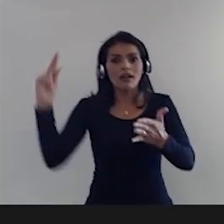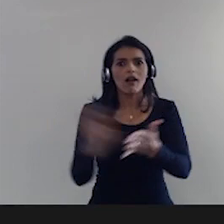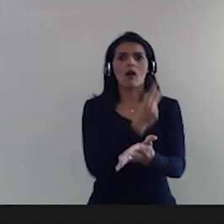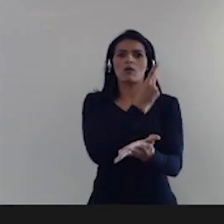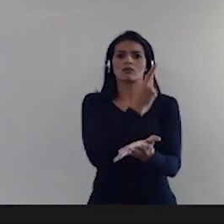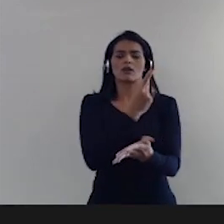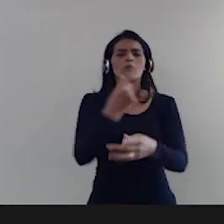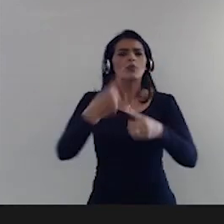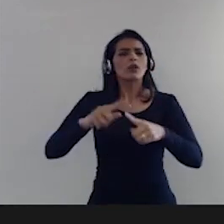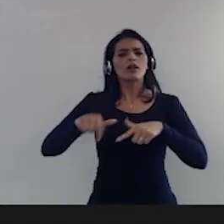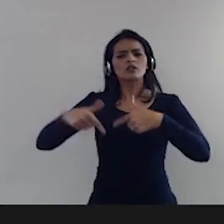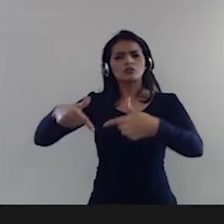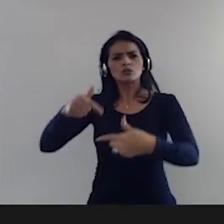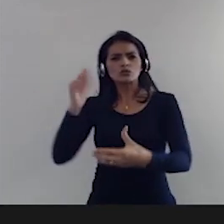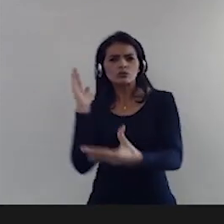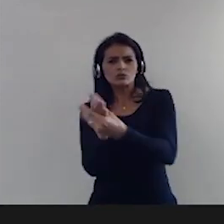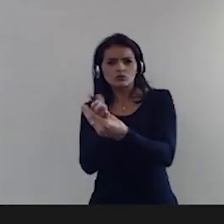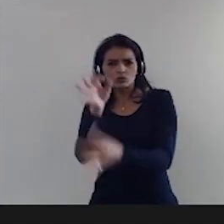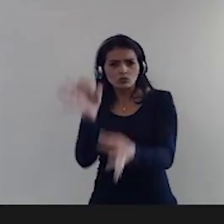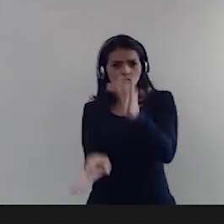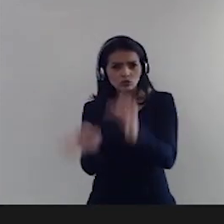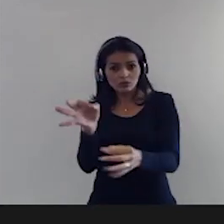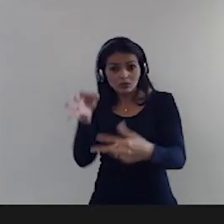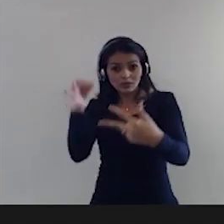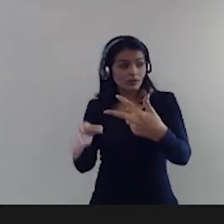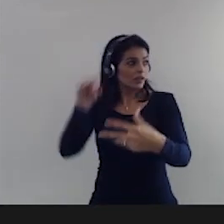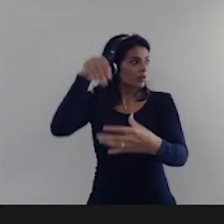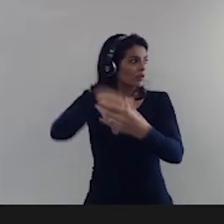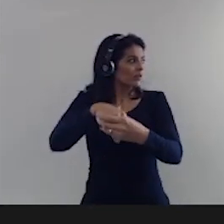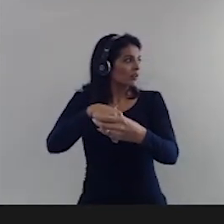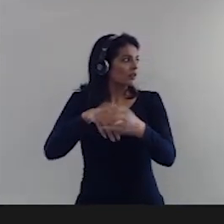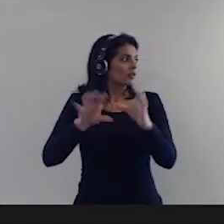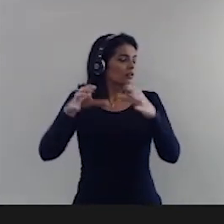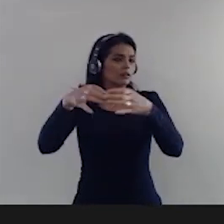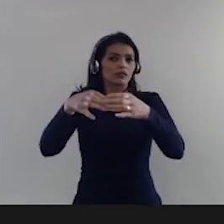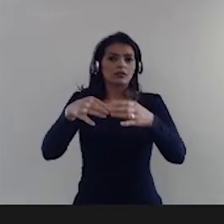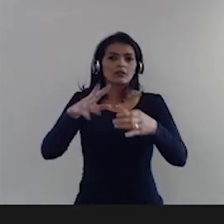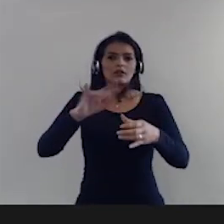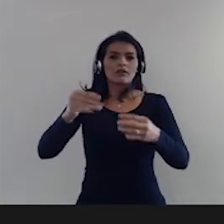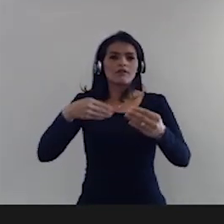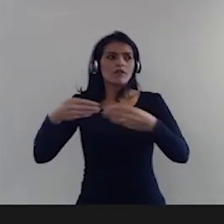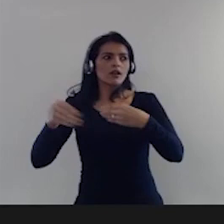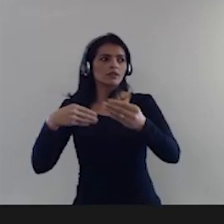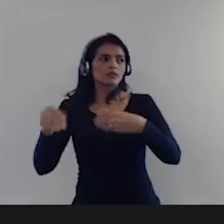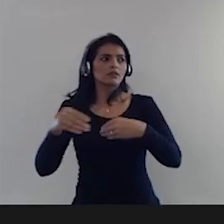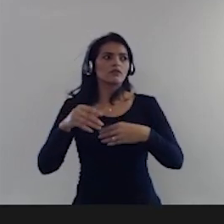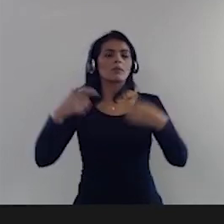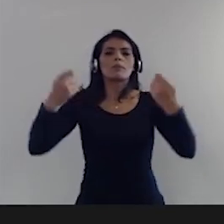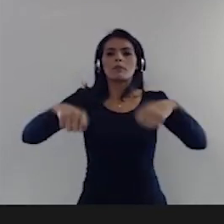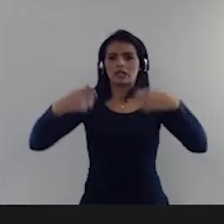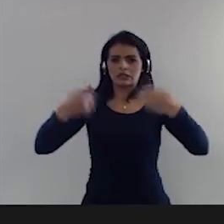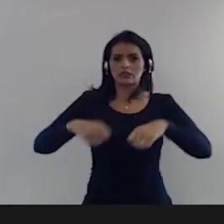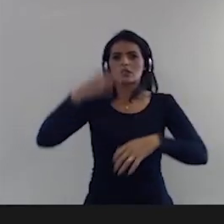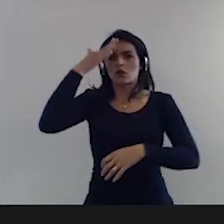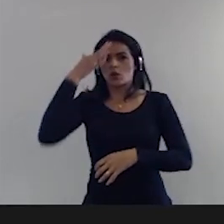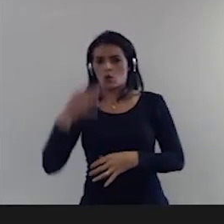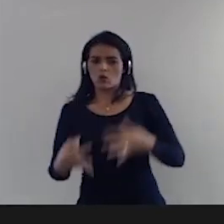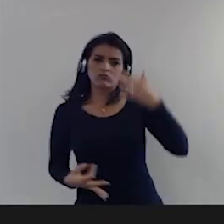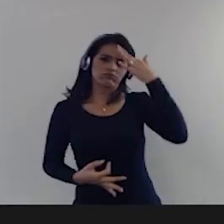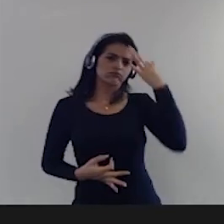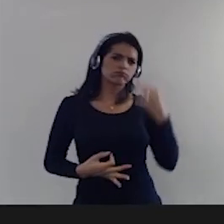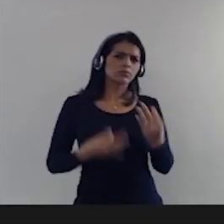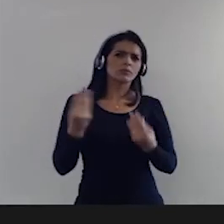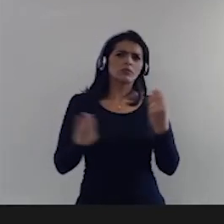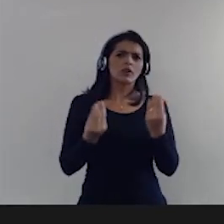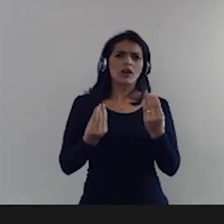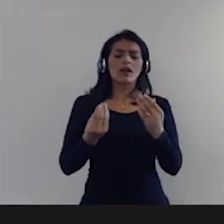as atitudes do judiciário que forem, de alguma forma, consideradas flexíveis, elas têm que ser entendidas dentro de uma